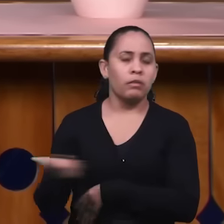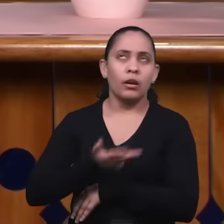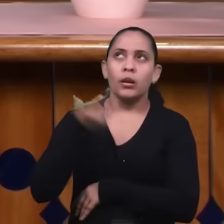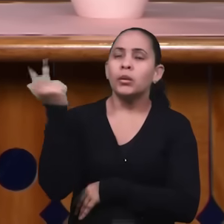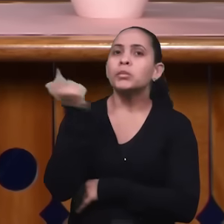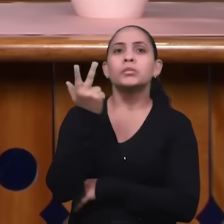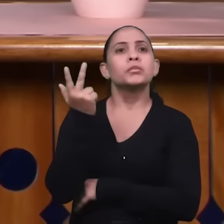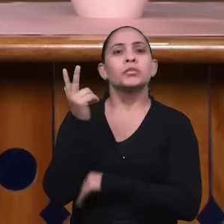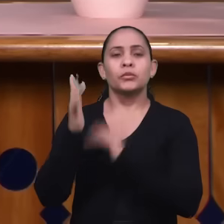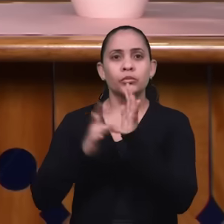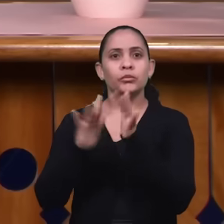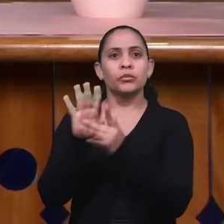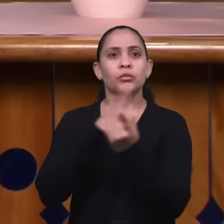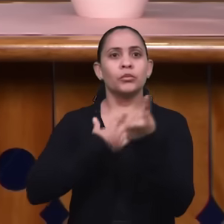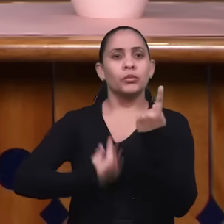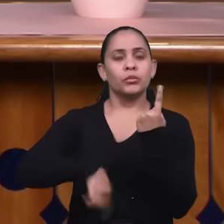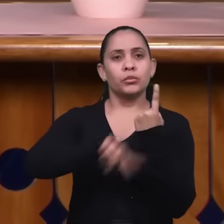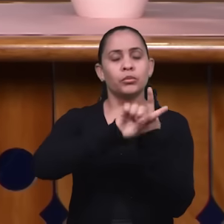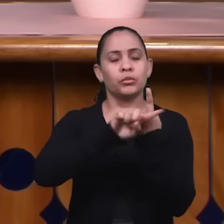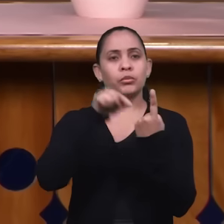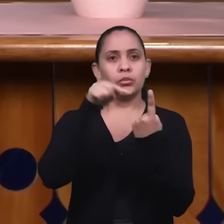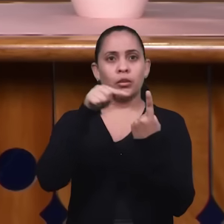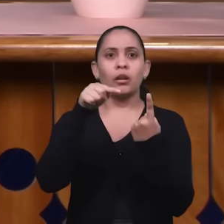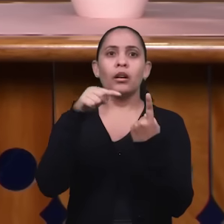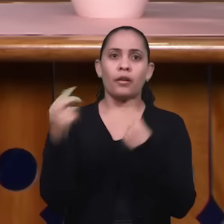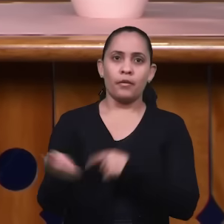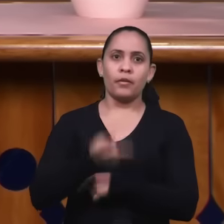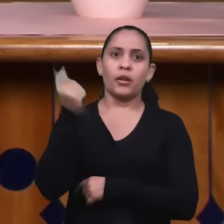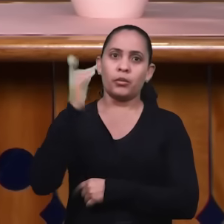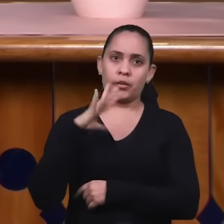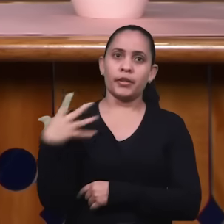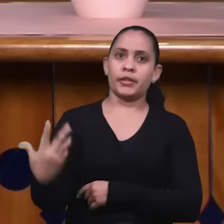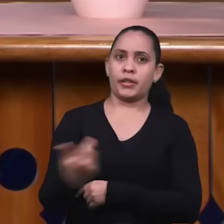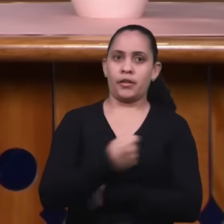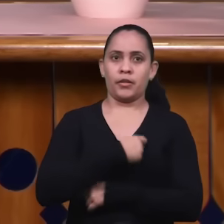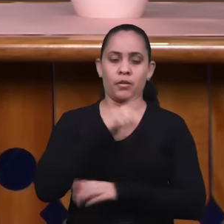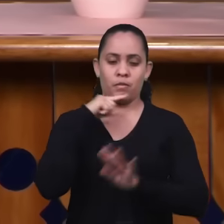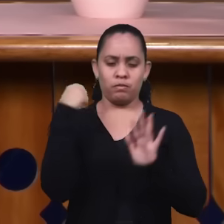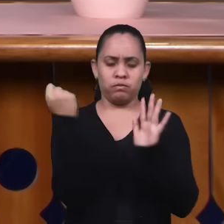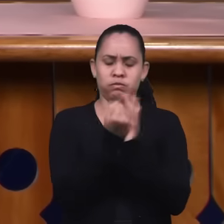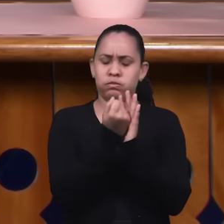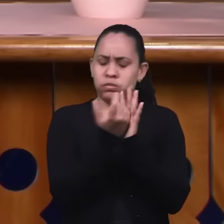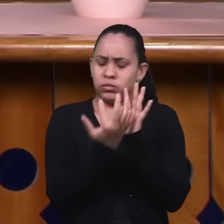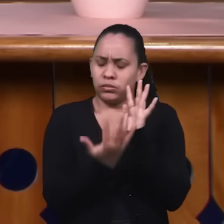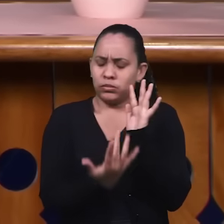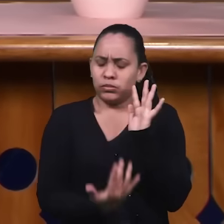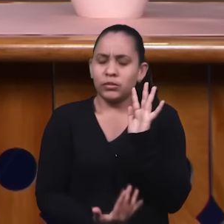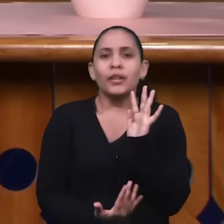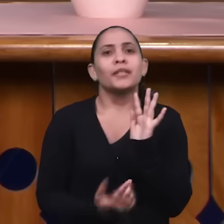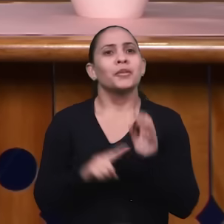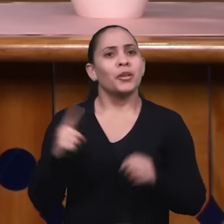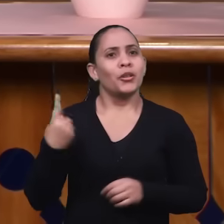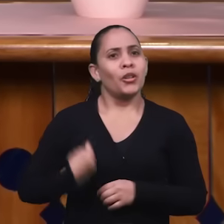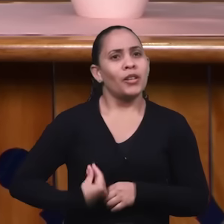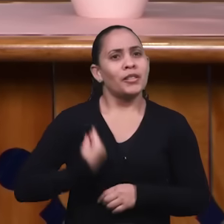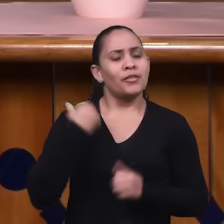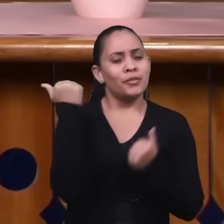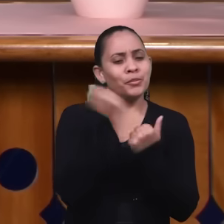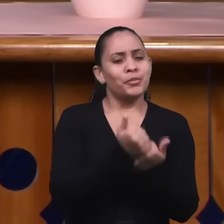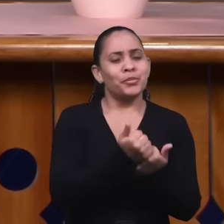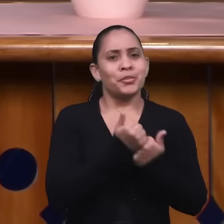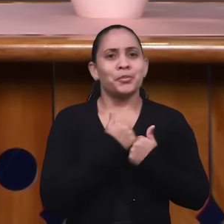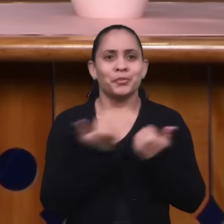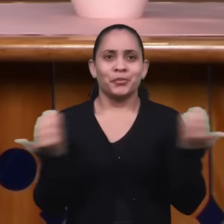nosso Senhor Jesus. O preço da salvação. E Ele derramou sobre nós a sua graça, para que nós venhamos usufruir